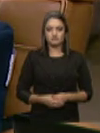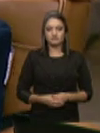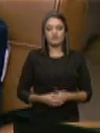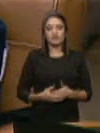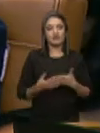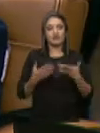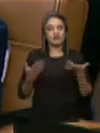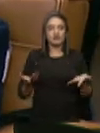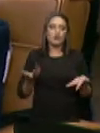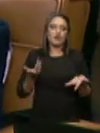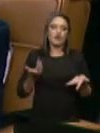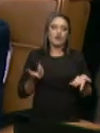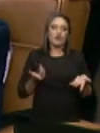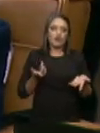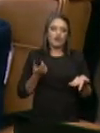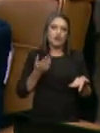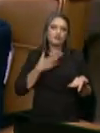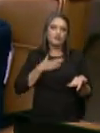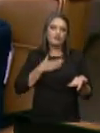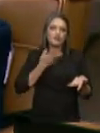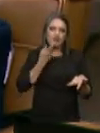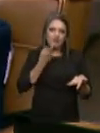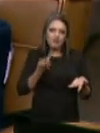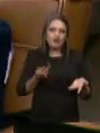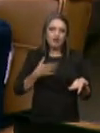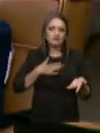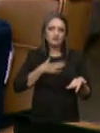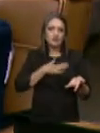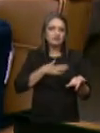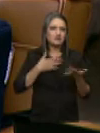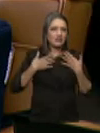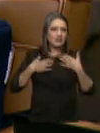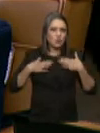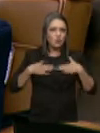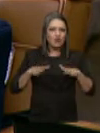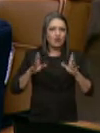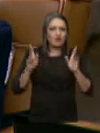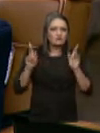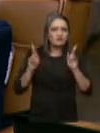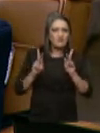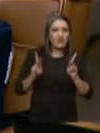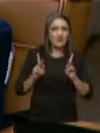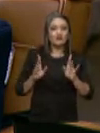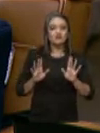parcimonioso nas minhas manifestações extra-autos, eu queria